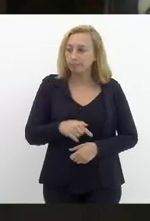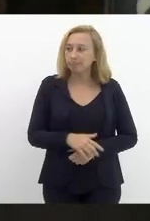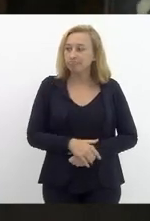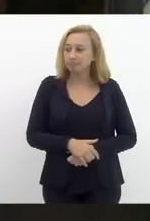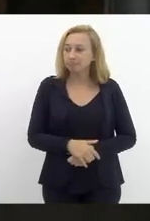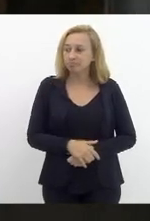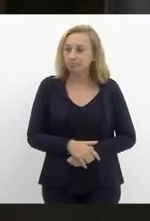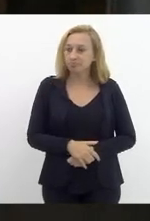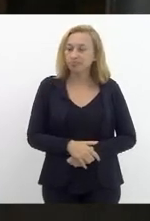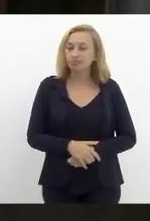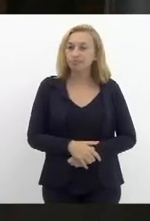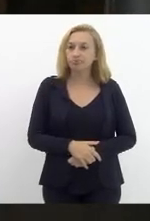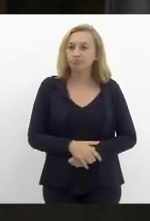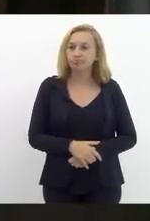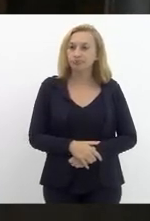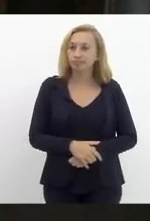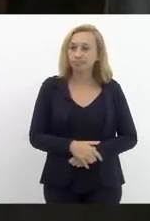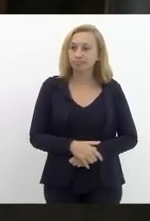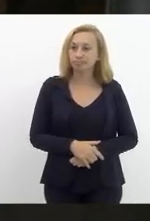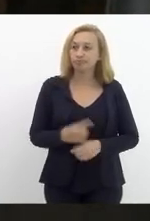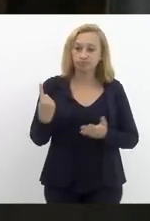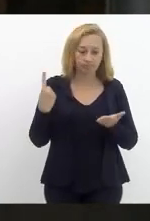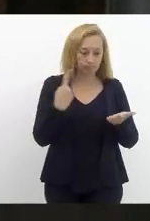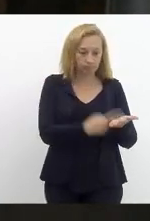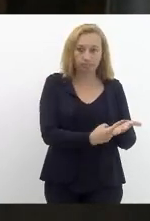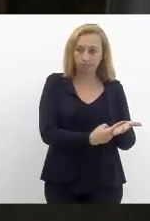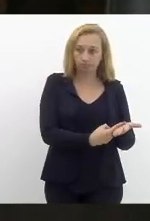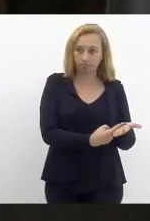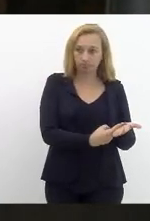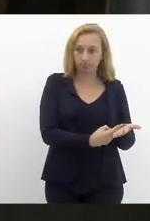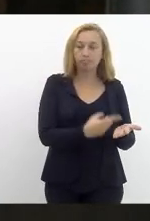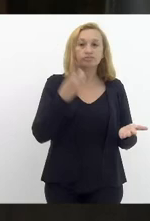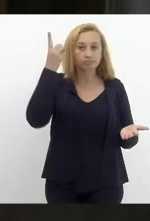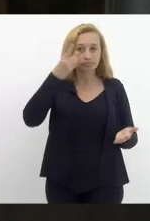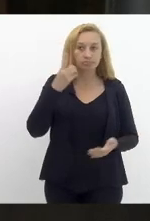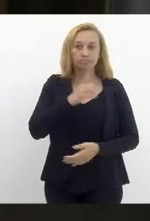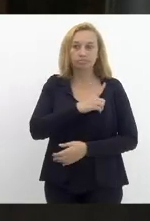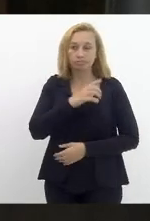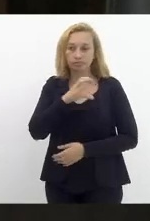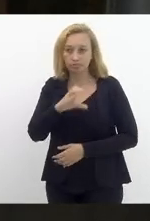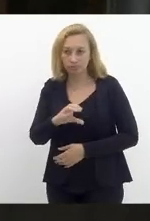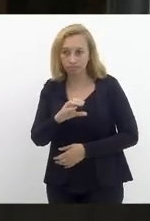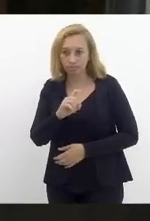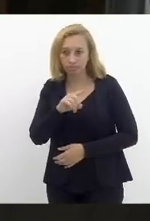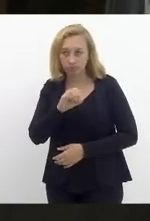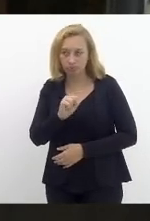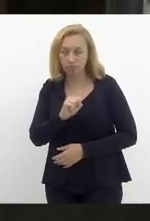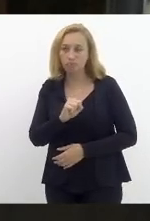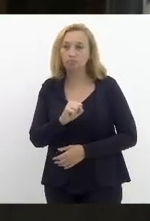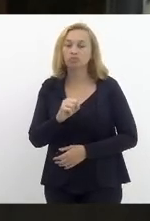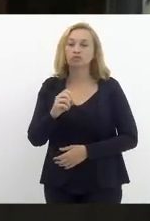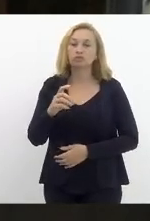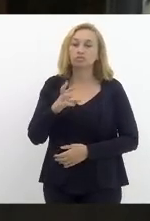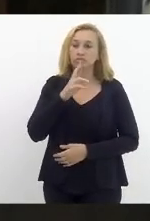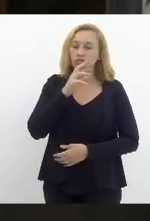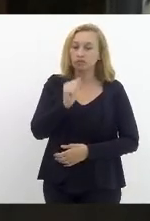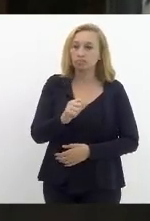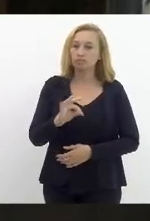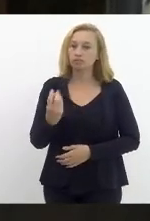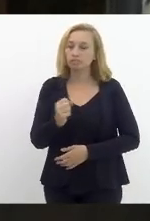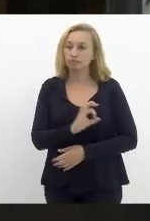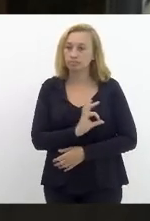dos... Eu vou... me comprometer com o deputado Carlos Augusto, com a deputada Marta Rocha, o deputado Rodrigo Amorim, de que